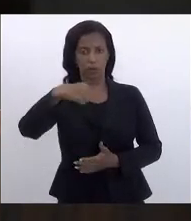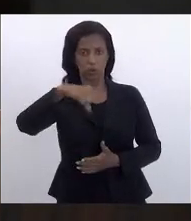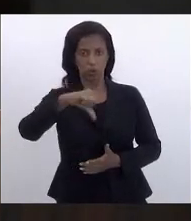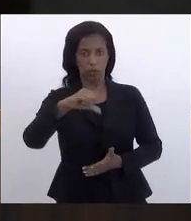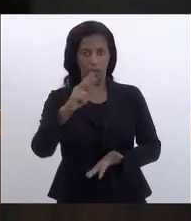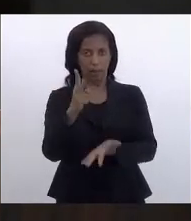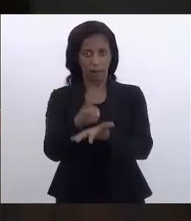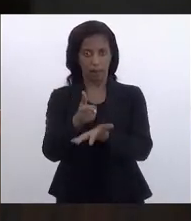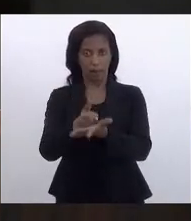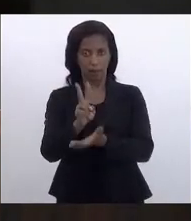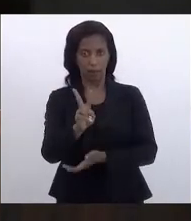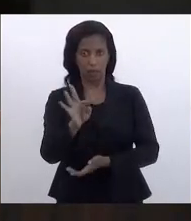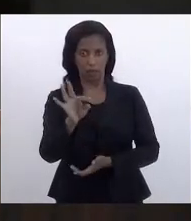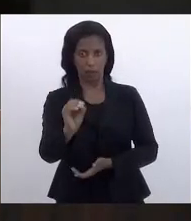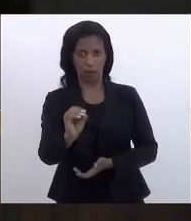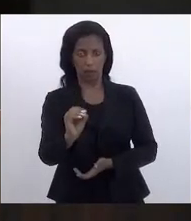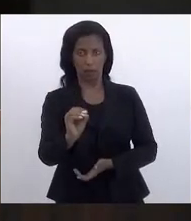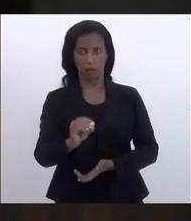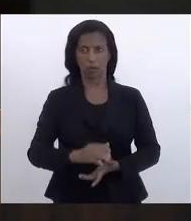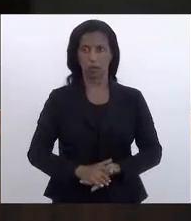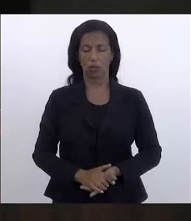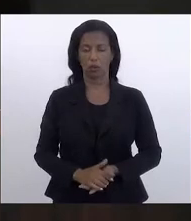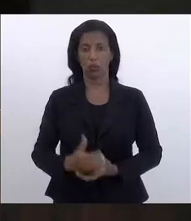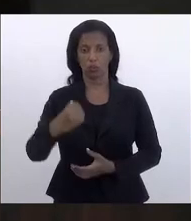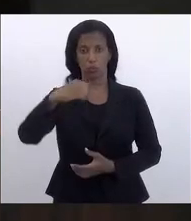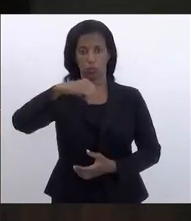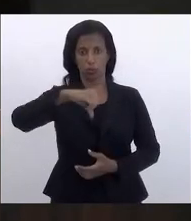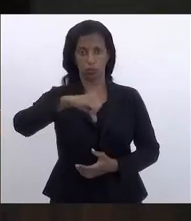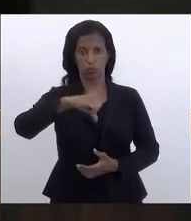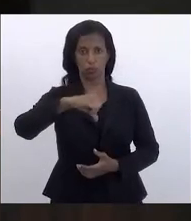manter o veto então o nono